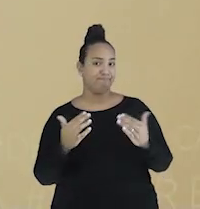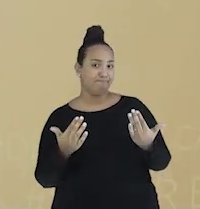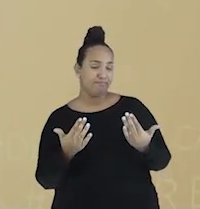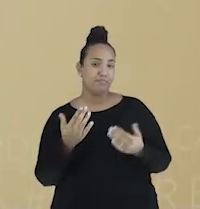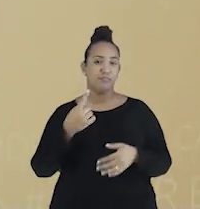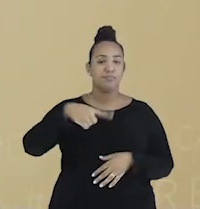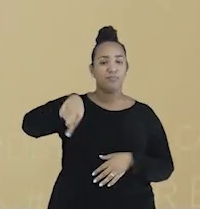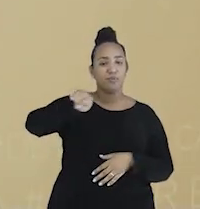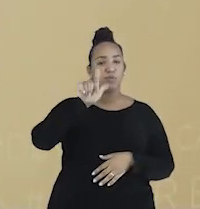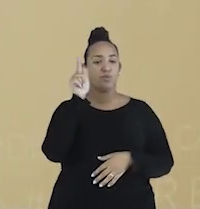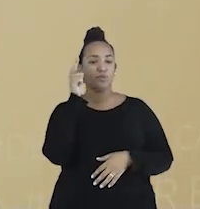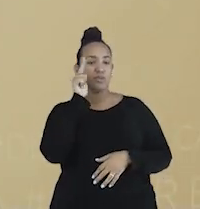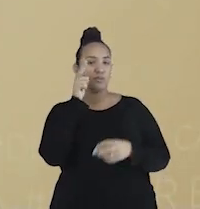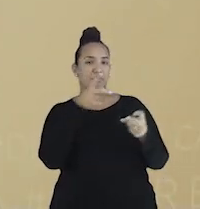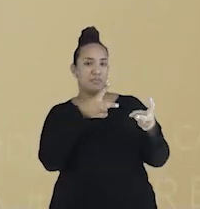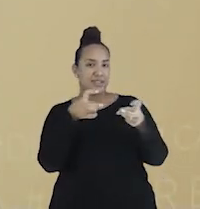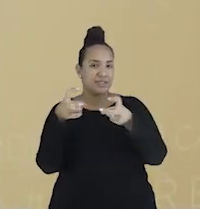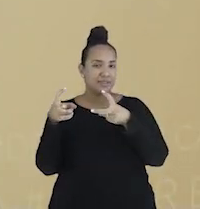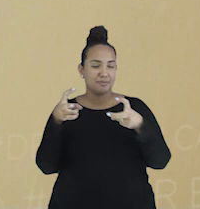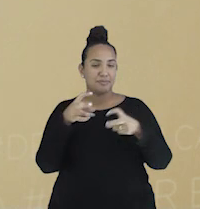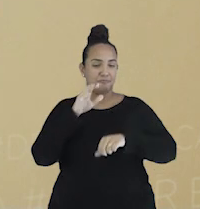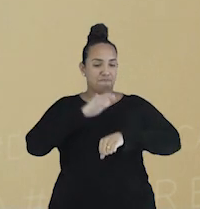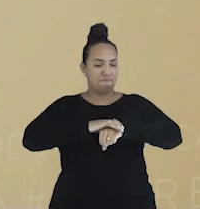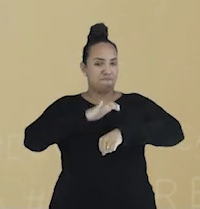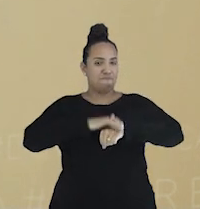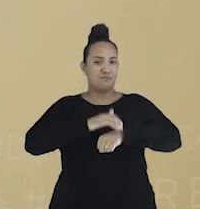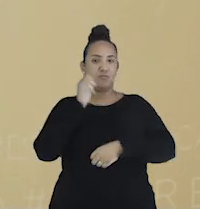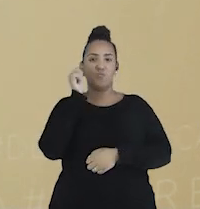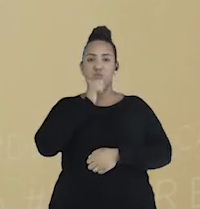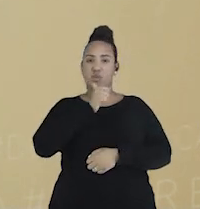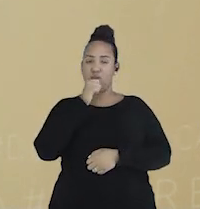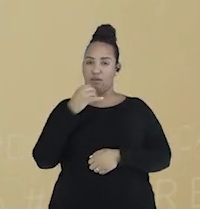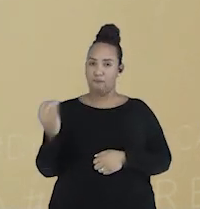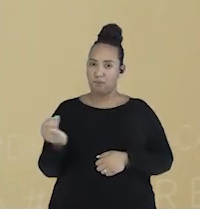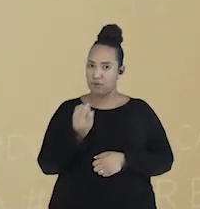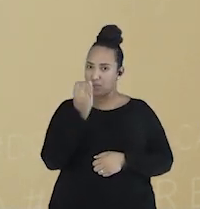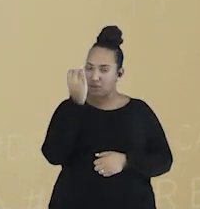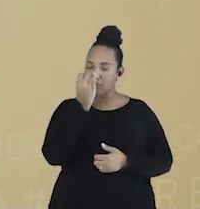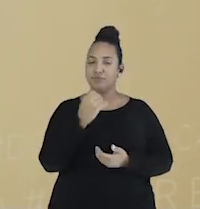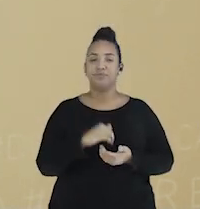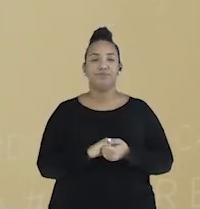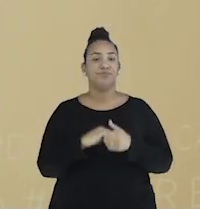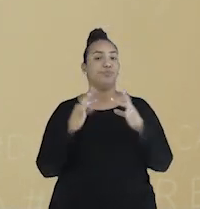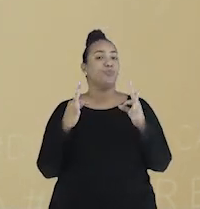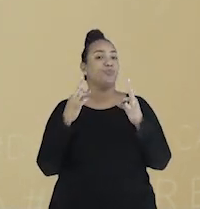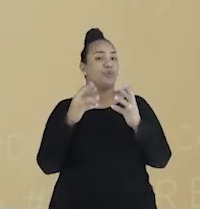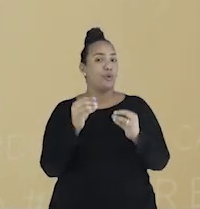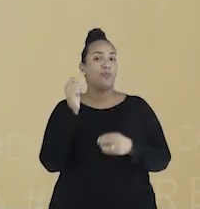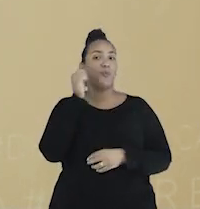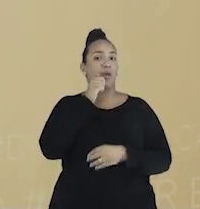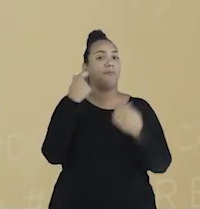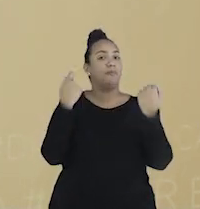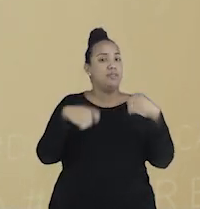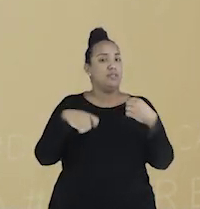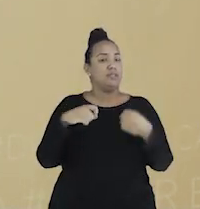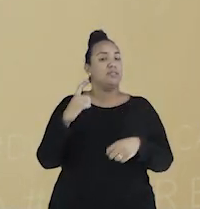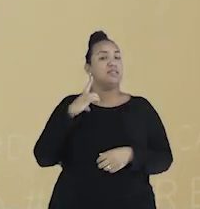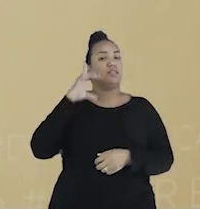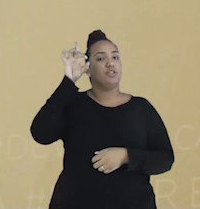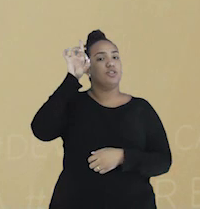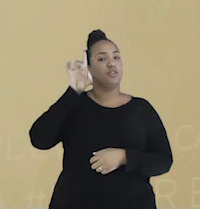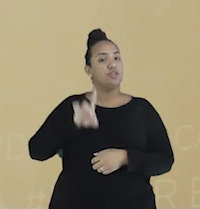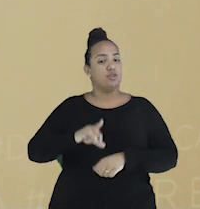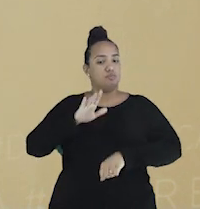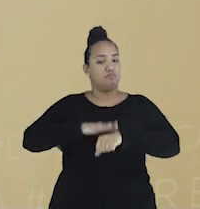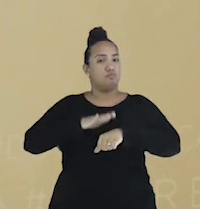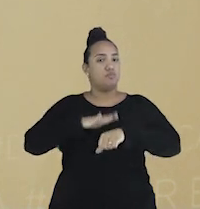Conseguiu compreender como o empoderamento é importante para as mulheres? Todas as mulheres precisam ter o direito de